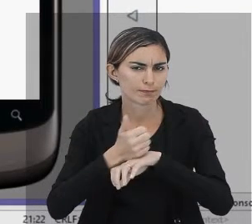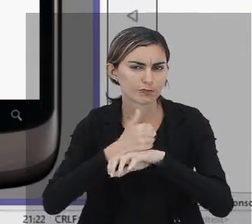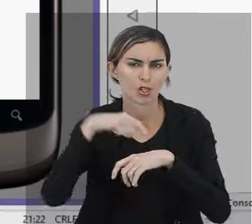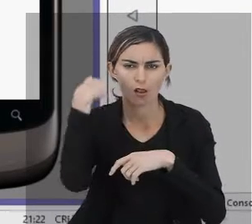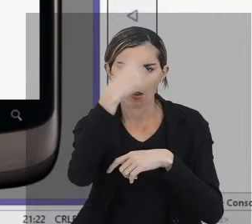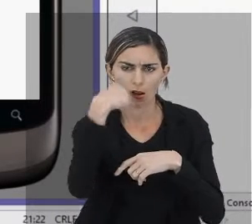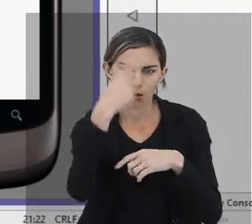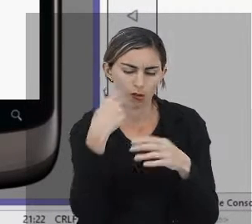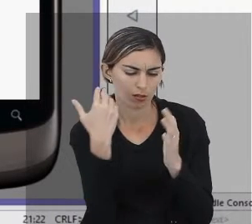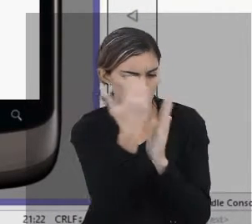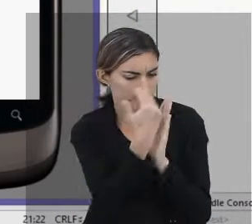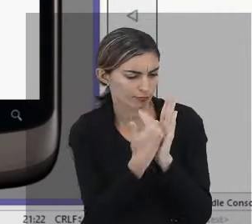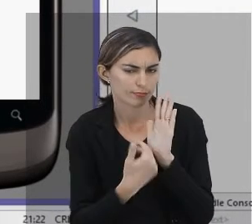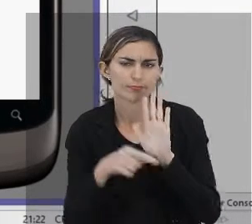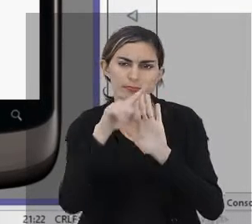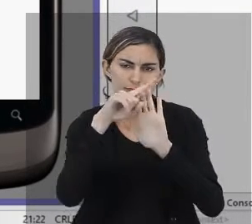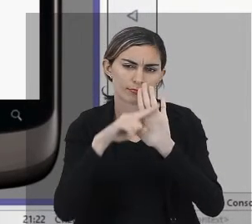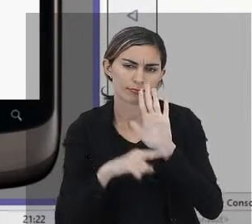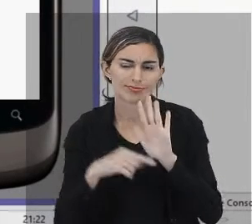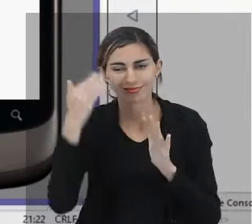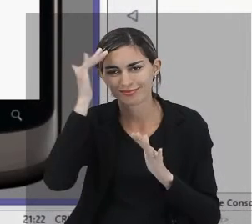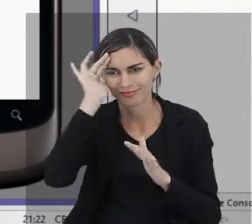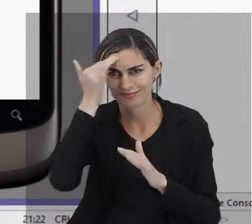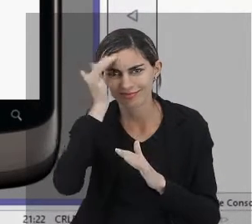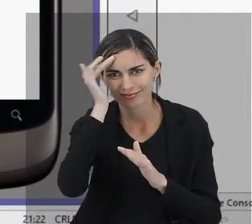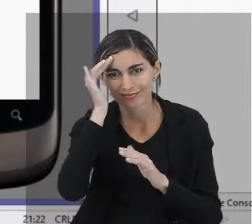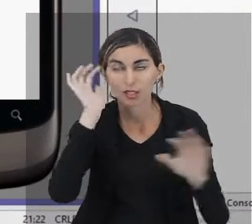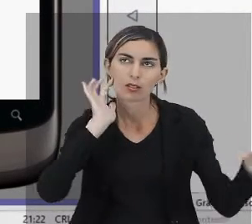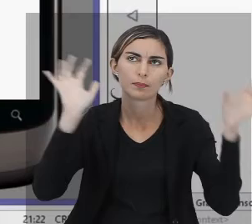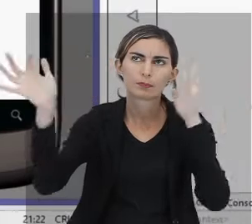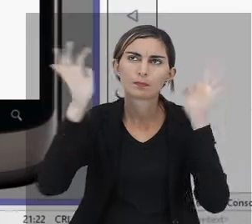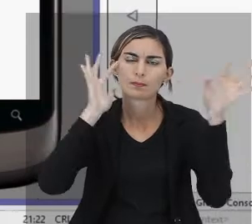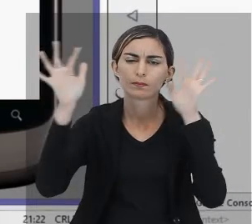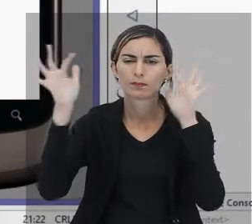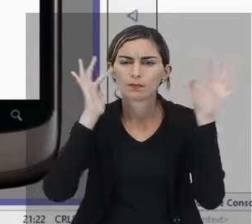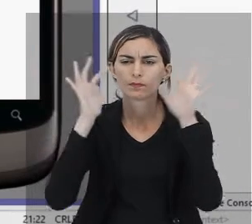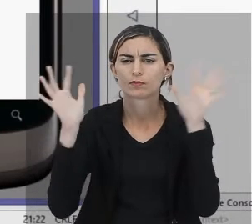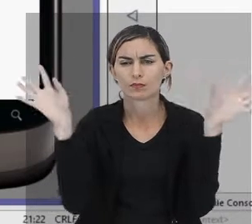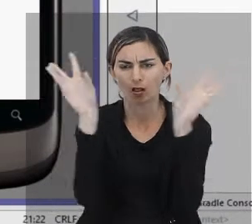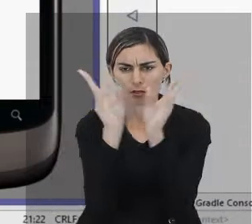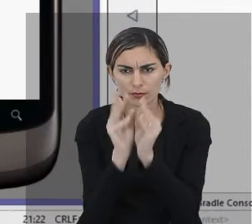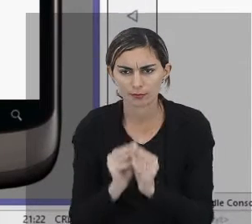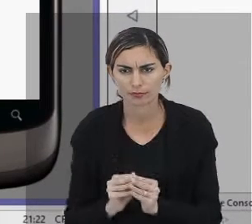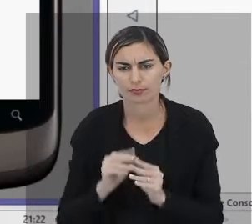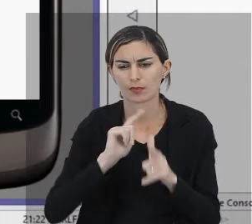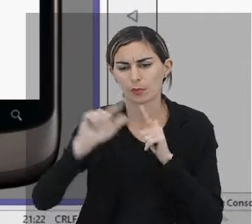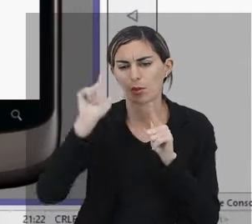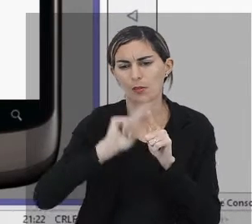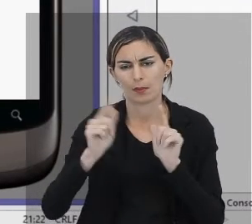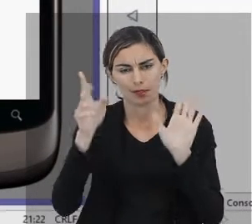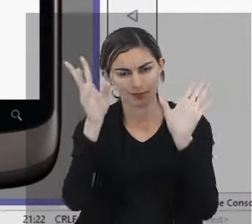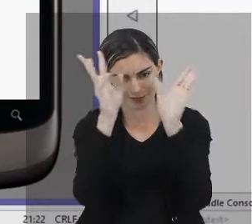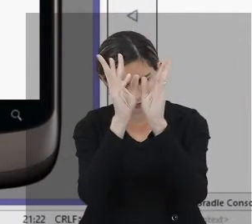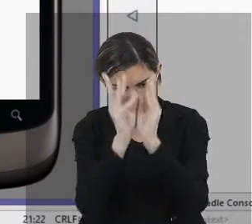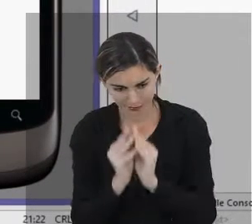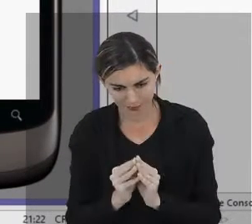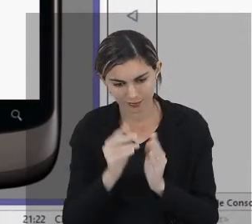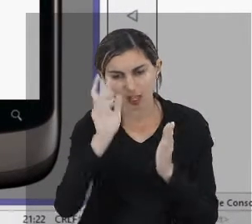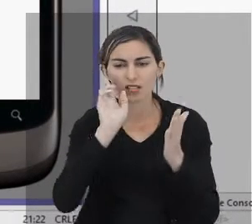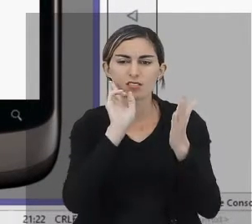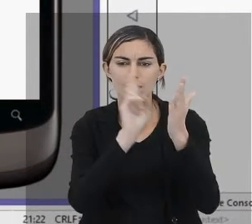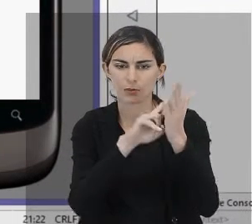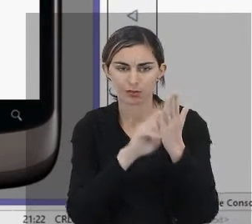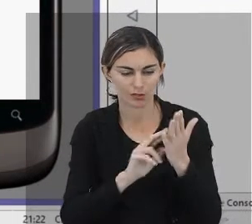de horas de programação para entender e poder raciocinar a resolução de problemas